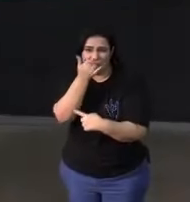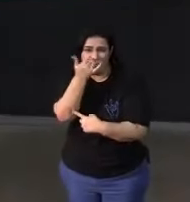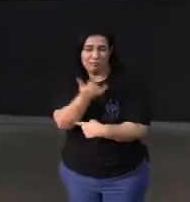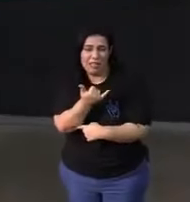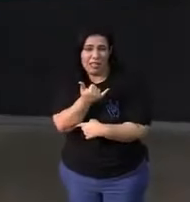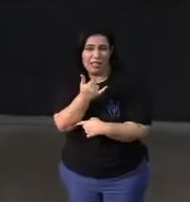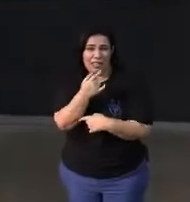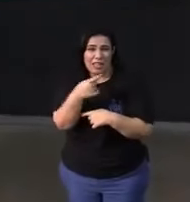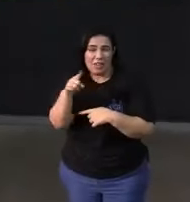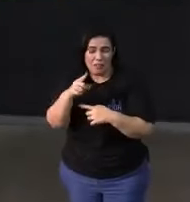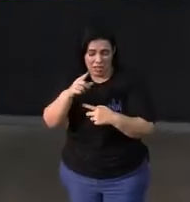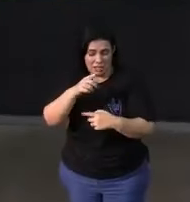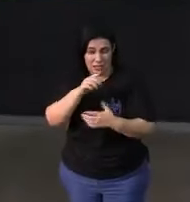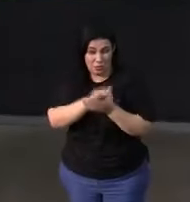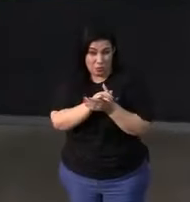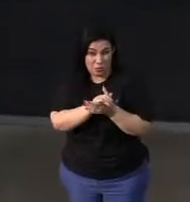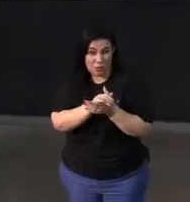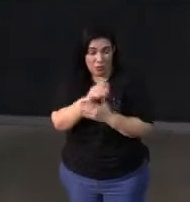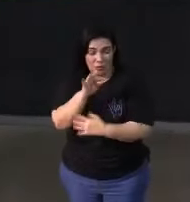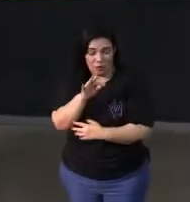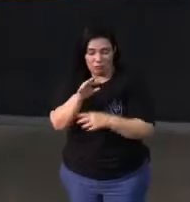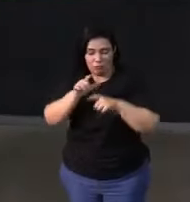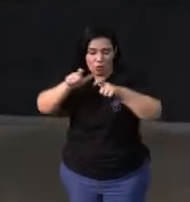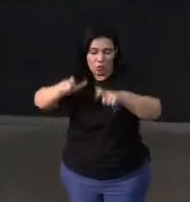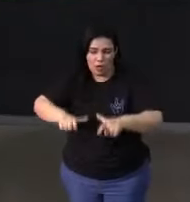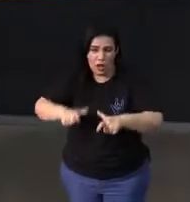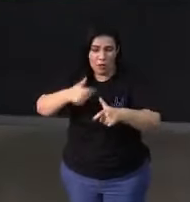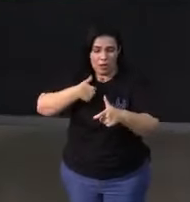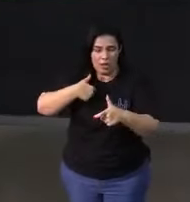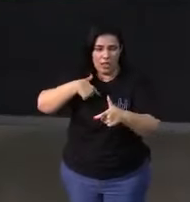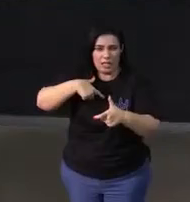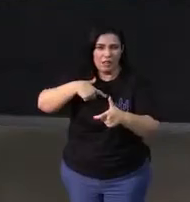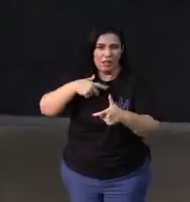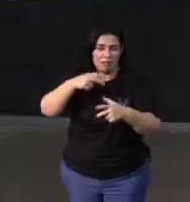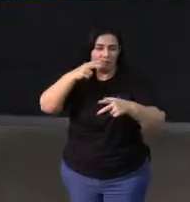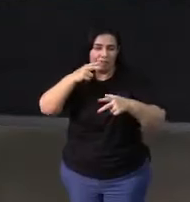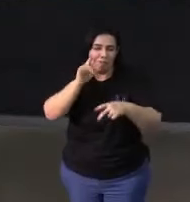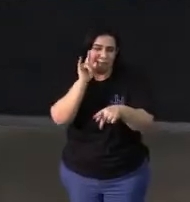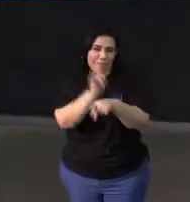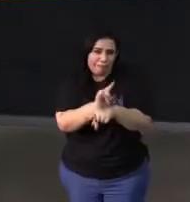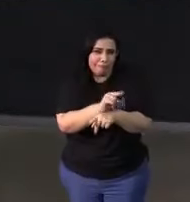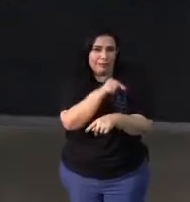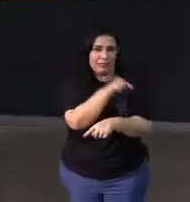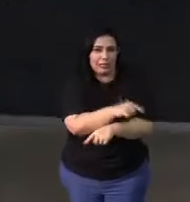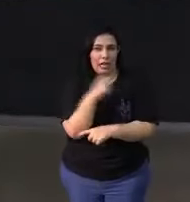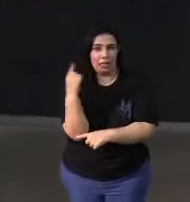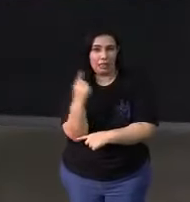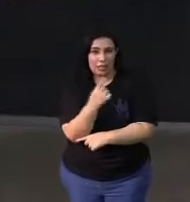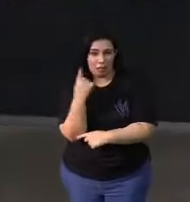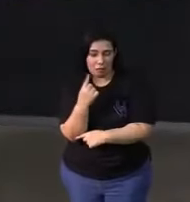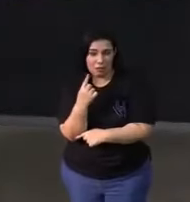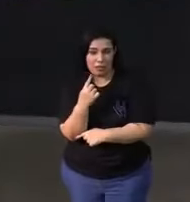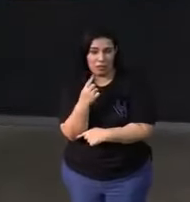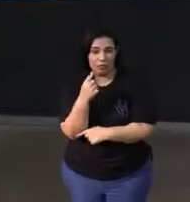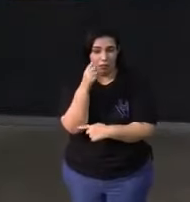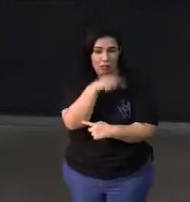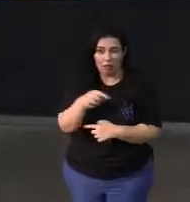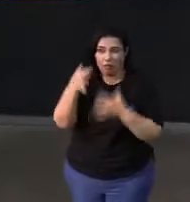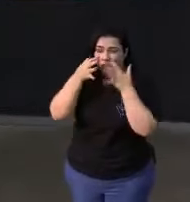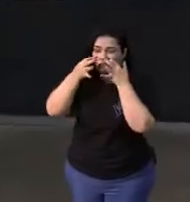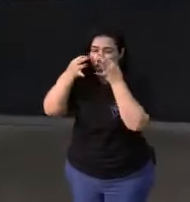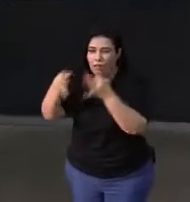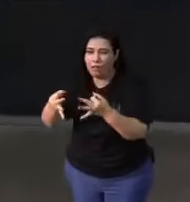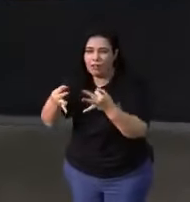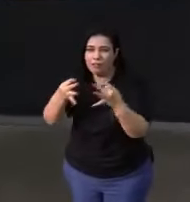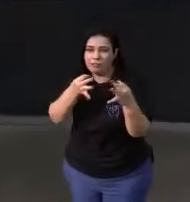para o terraço, e ali ele se deita com as concubinas de Davi, publicamente